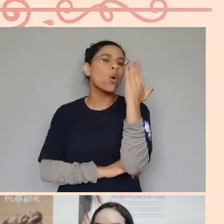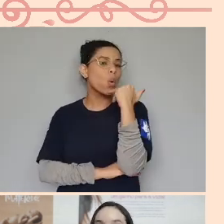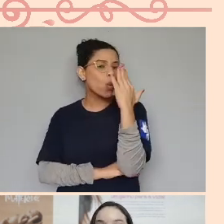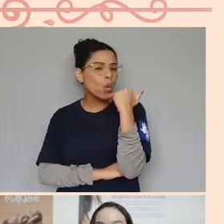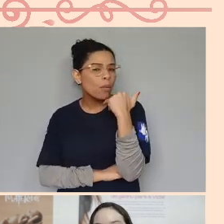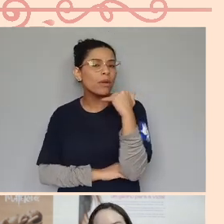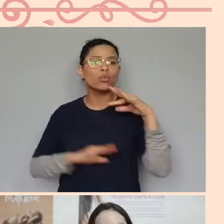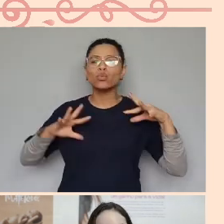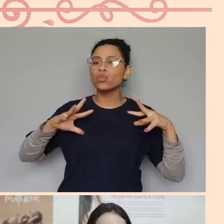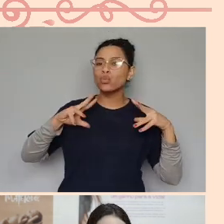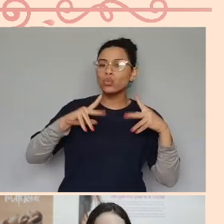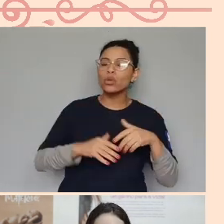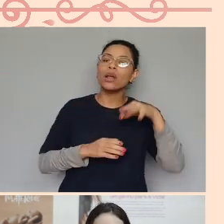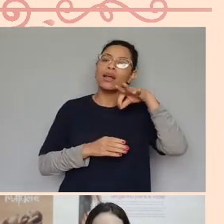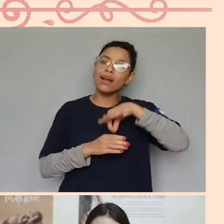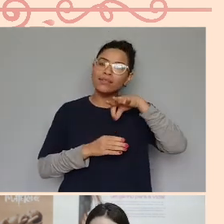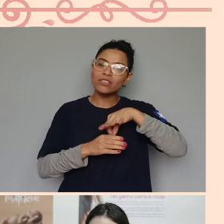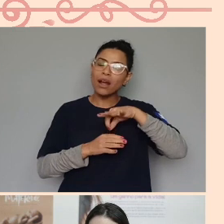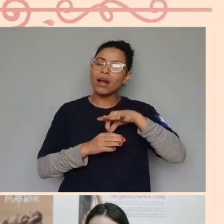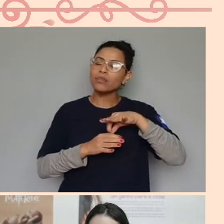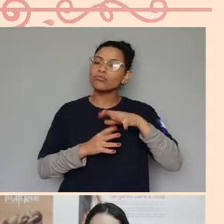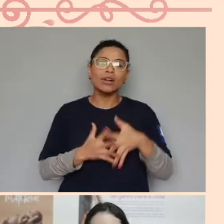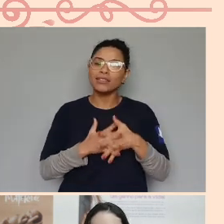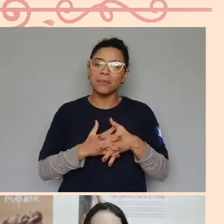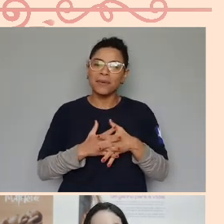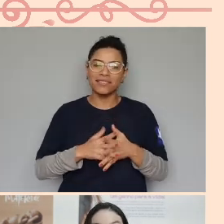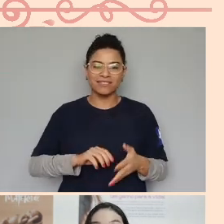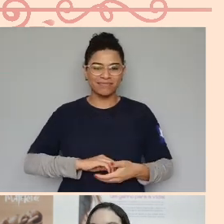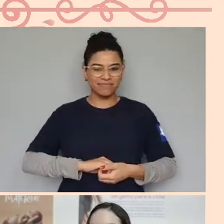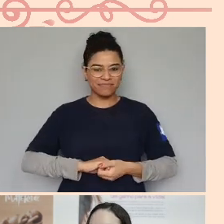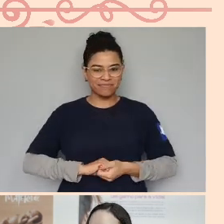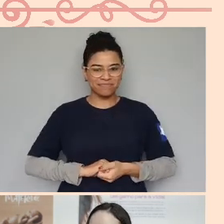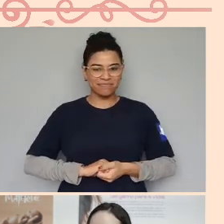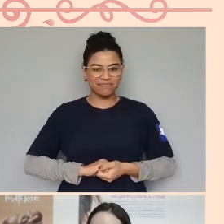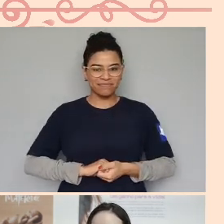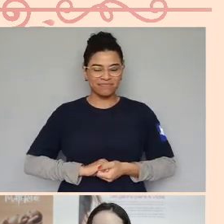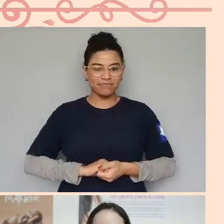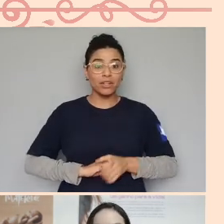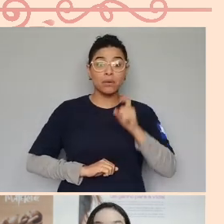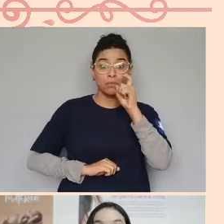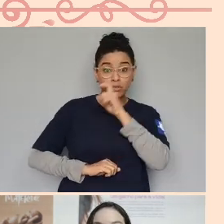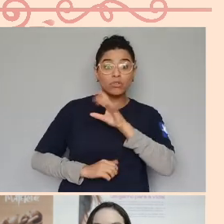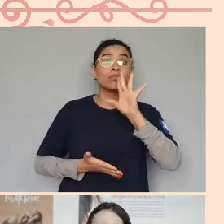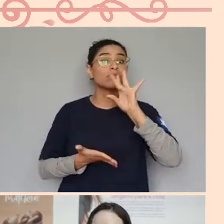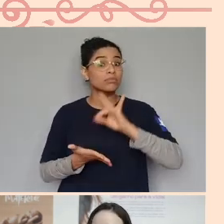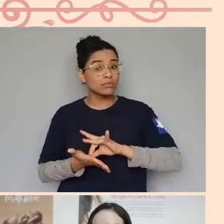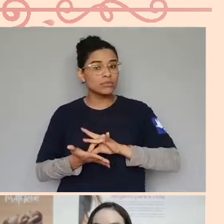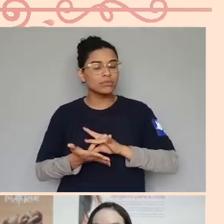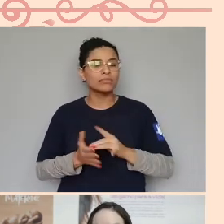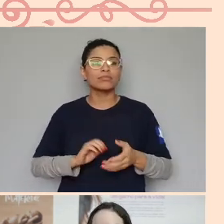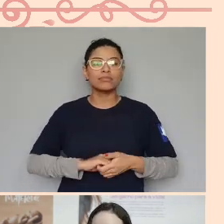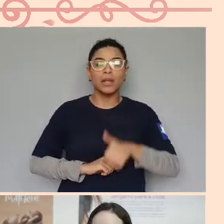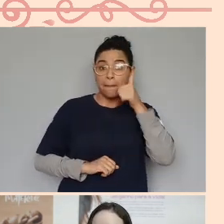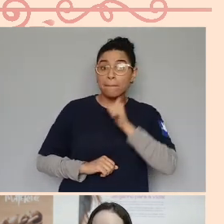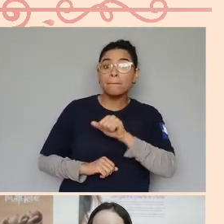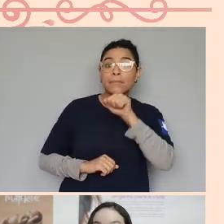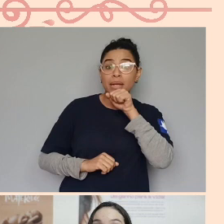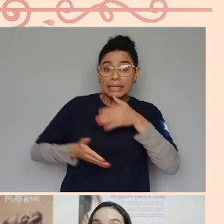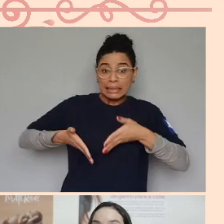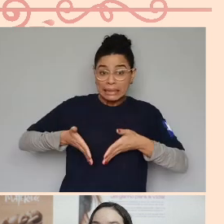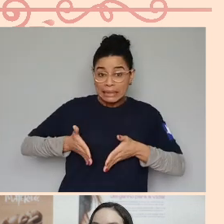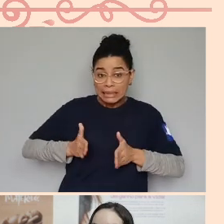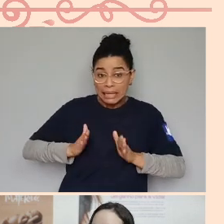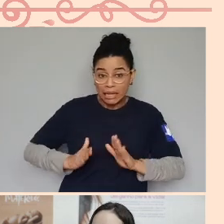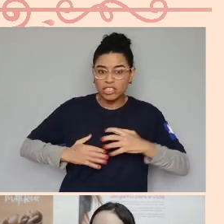que tinha para absorver, o chá não vai atrapalhar tanto. É fato ou fake? Nutrizes cujos bebês nascem